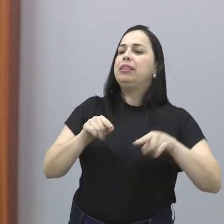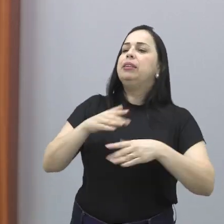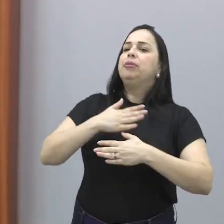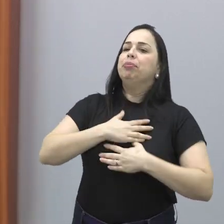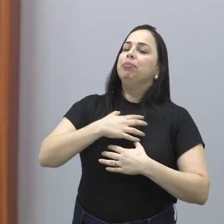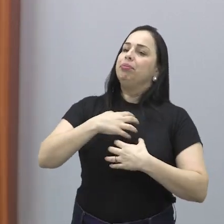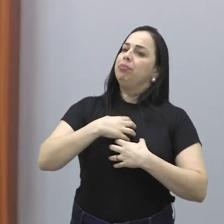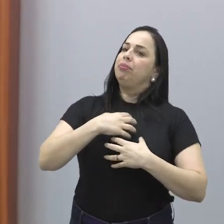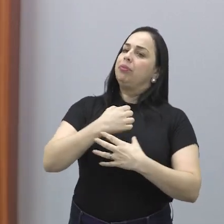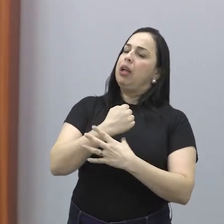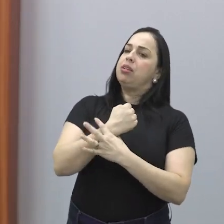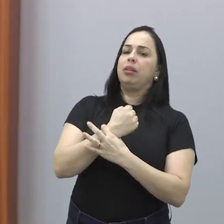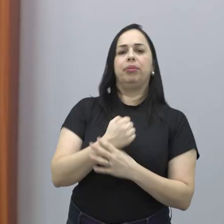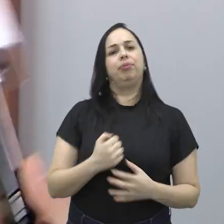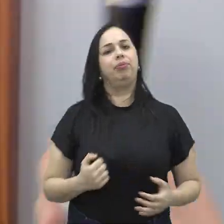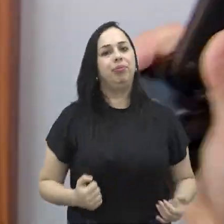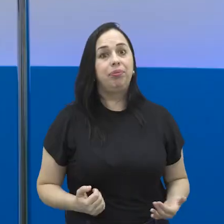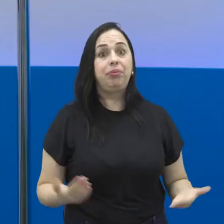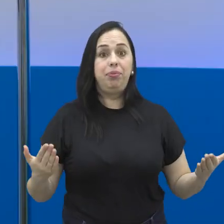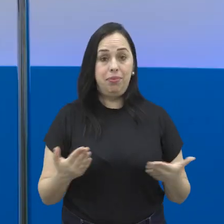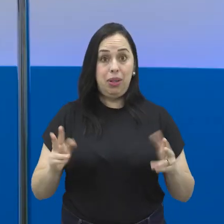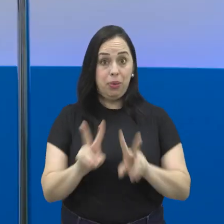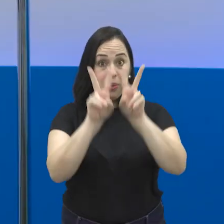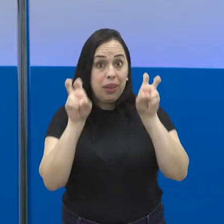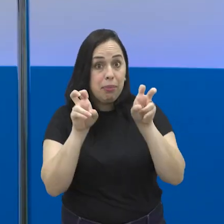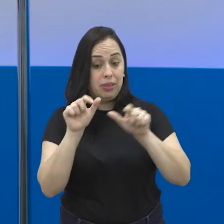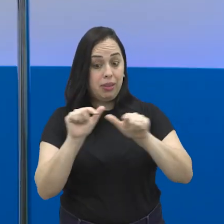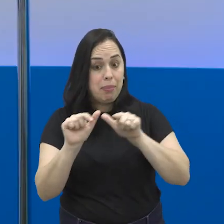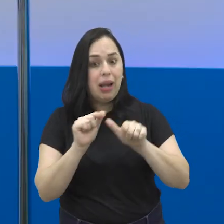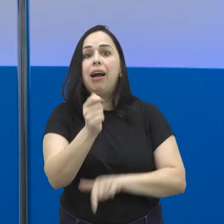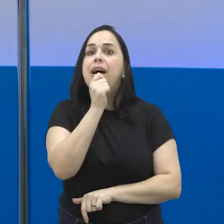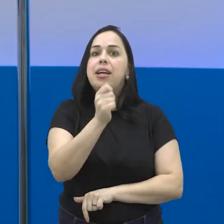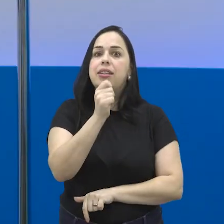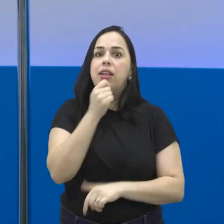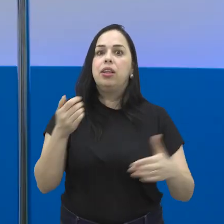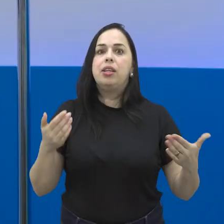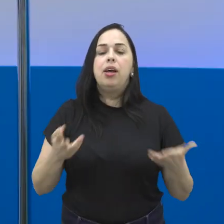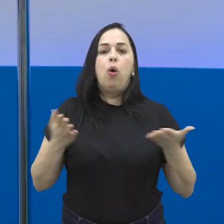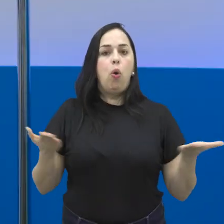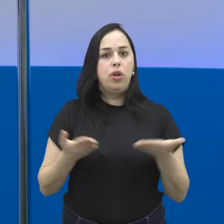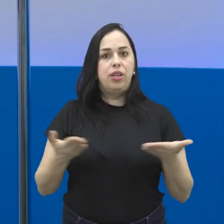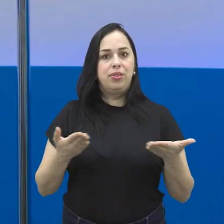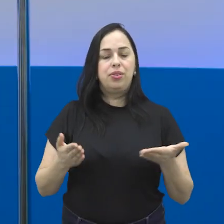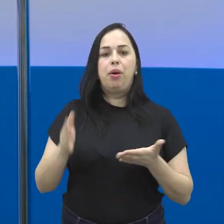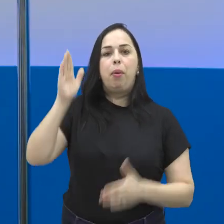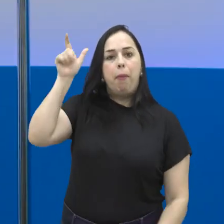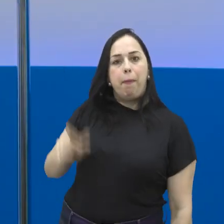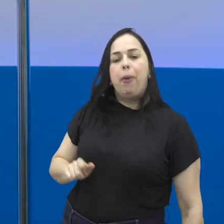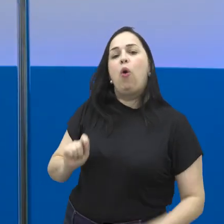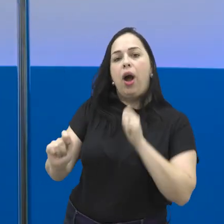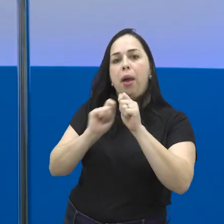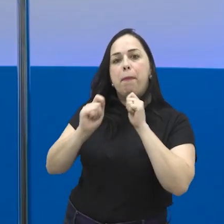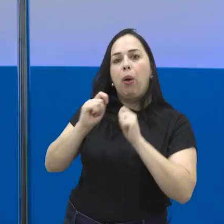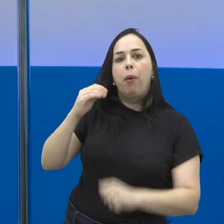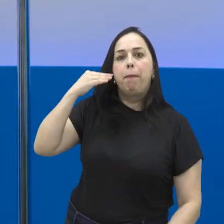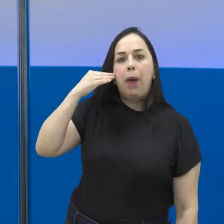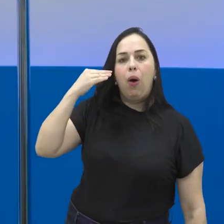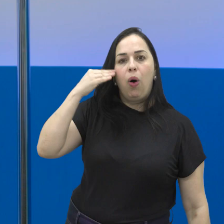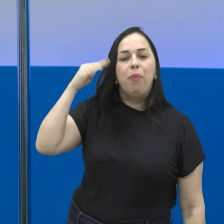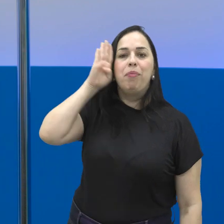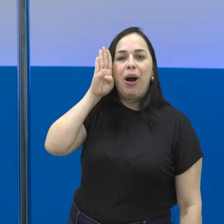esse funcionário se sente seguro. A gente segue no assunto mercado de trabalho. No Boletim Entrevista de hoje, o